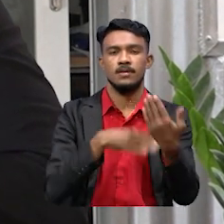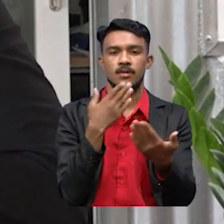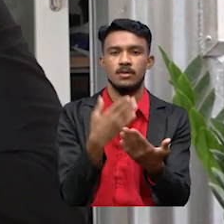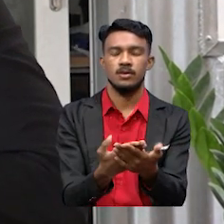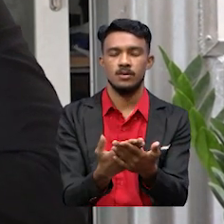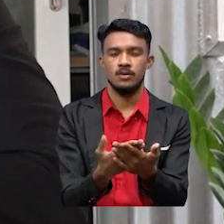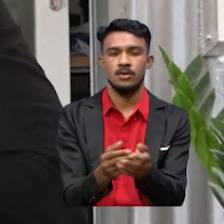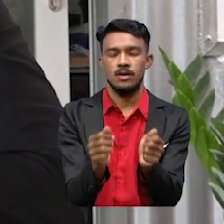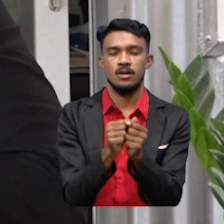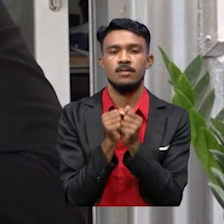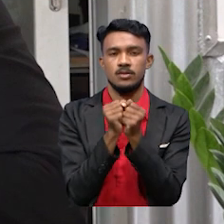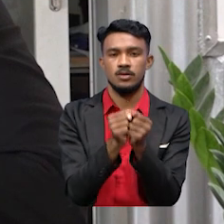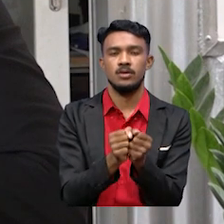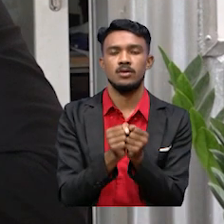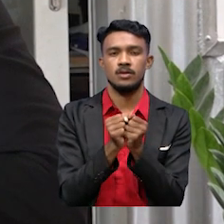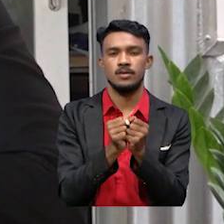hamutu